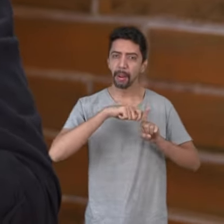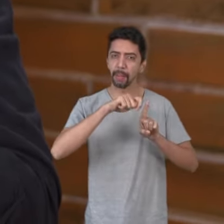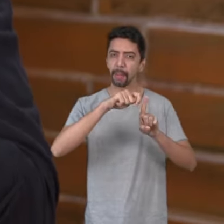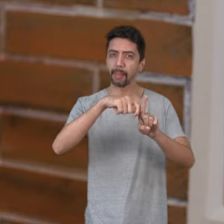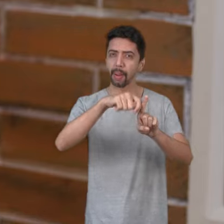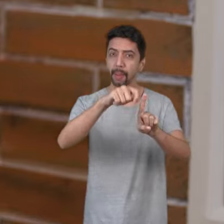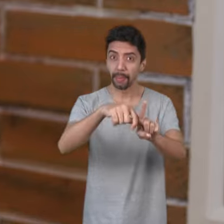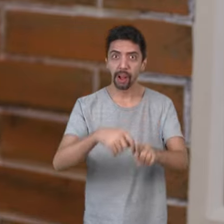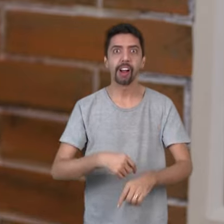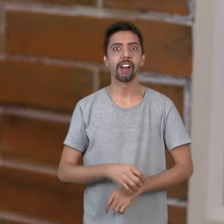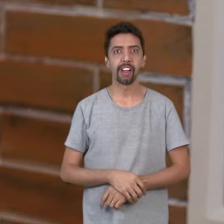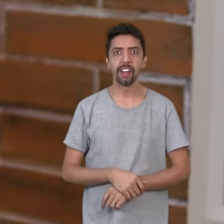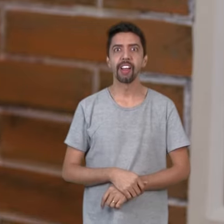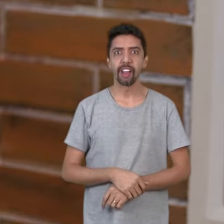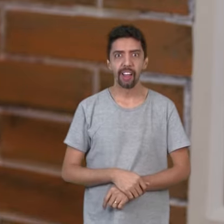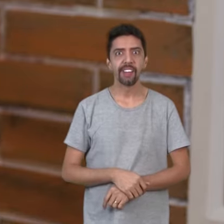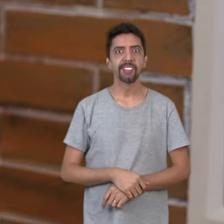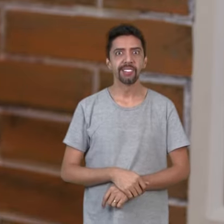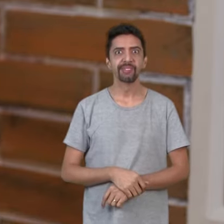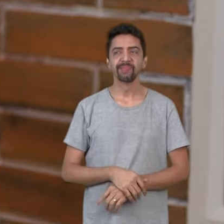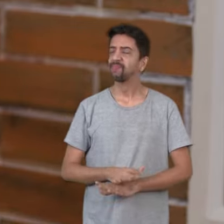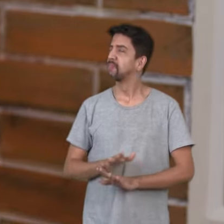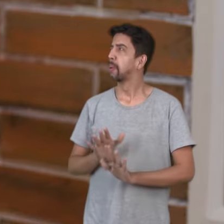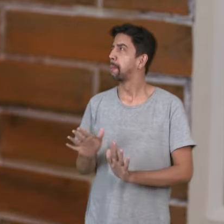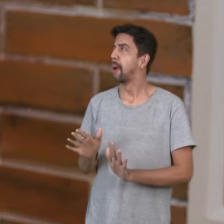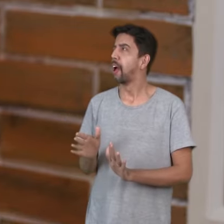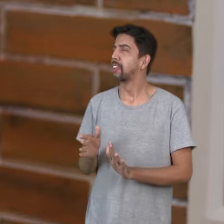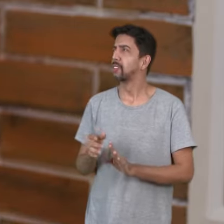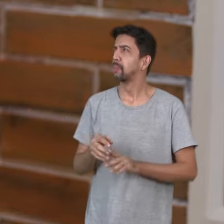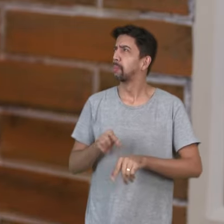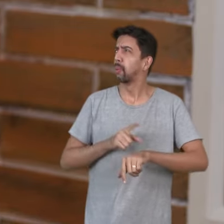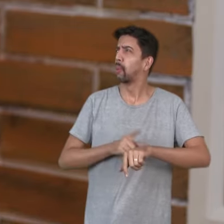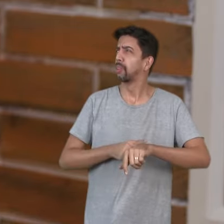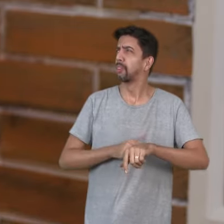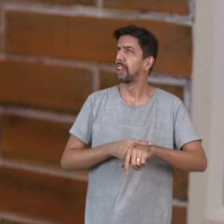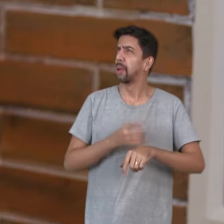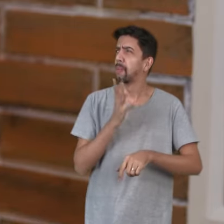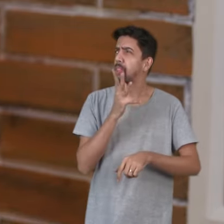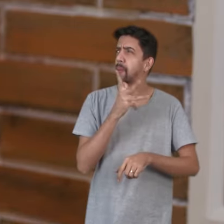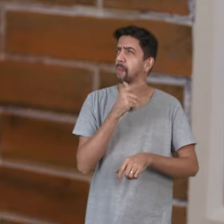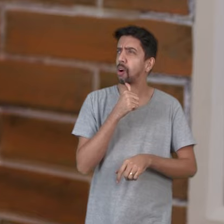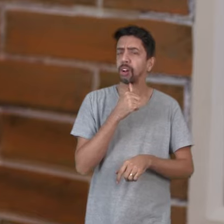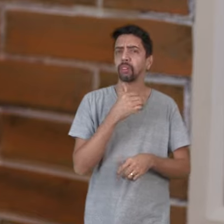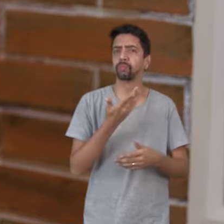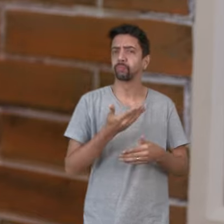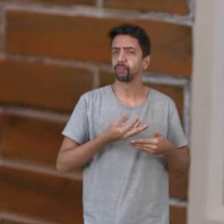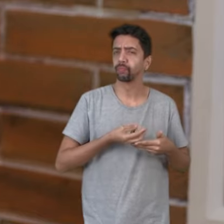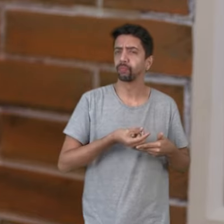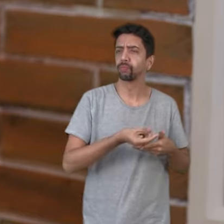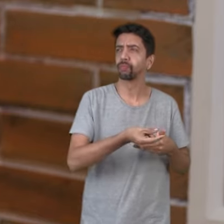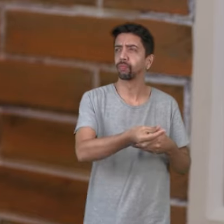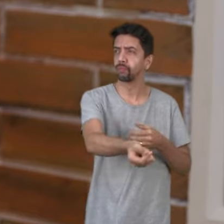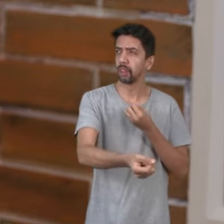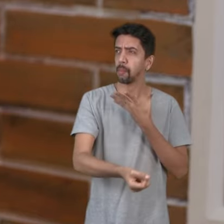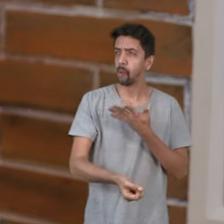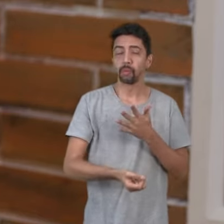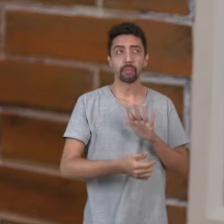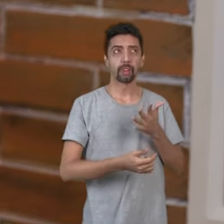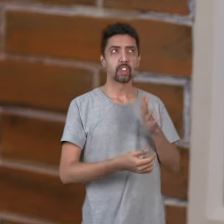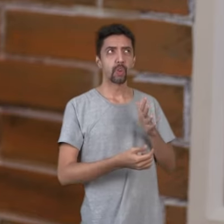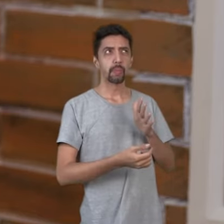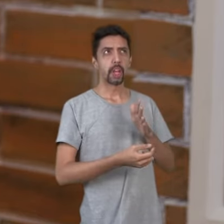financeiro. Ah, mas em quanto tempo esse investimento será pago? Vai demorar de 3 a 5 anos.